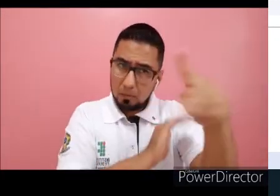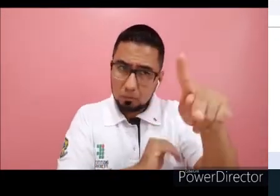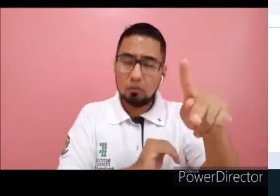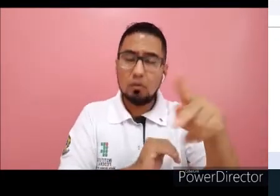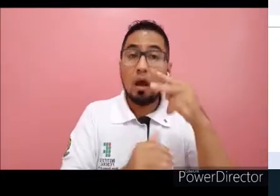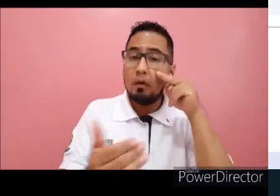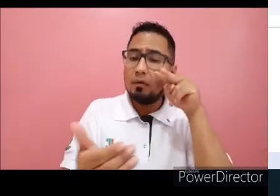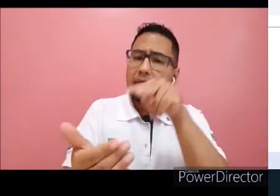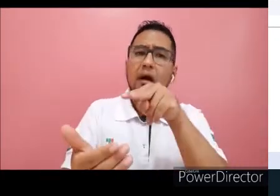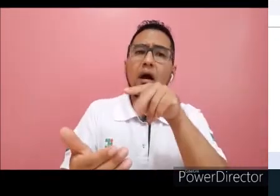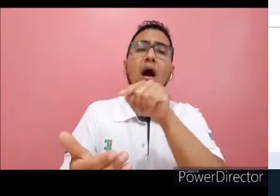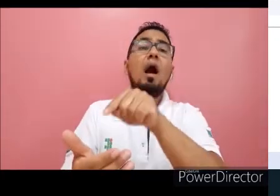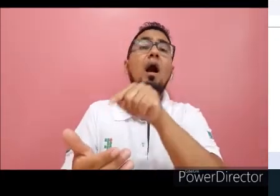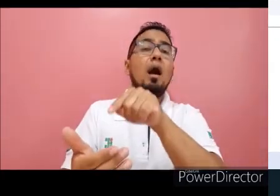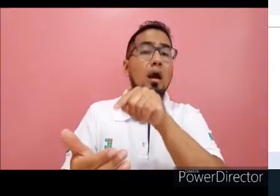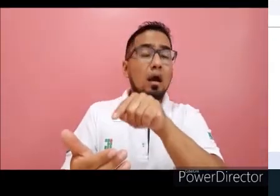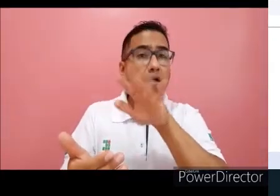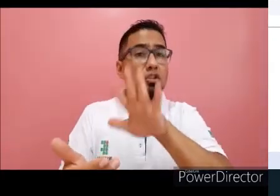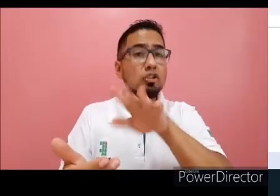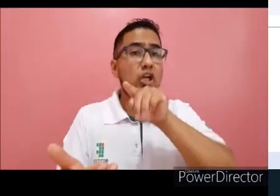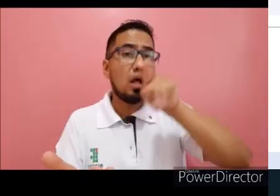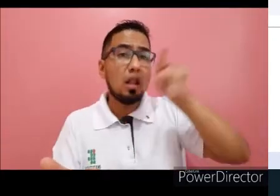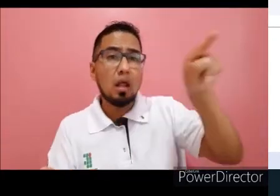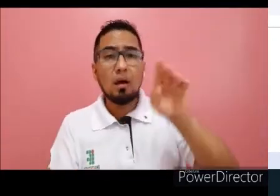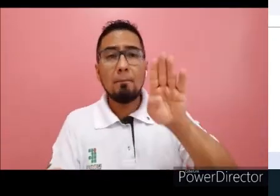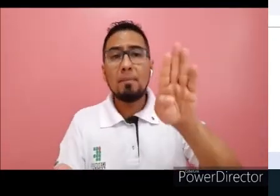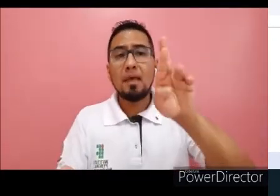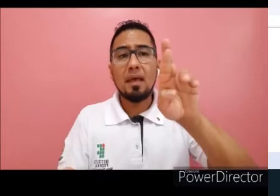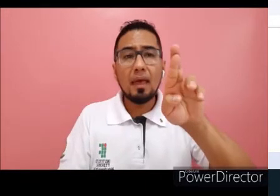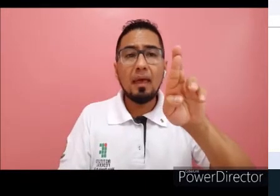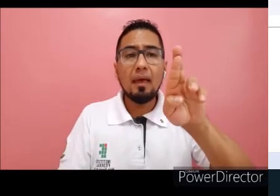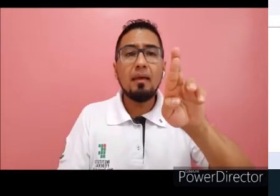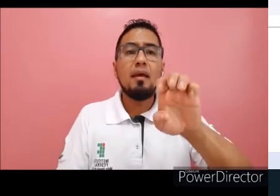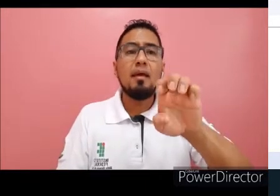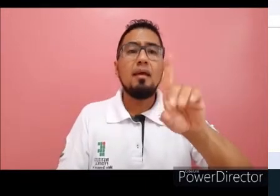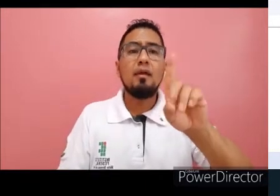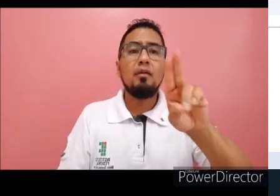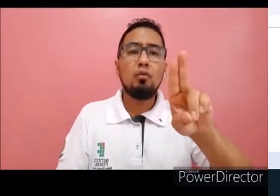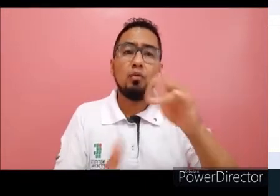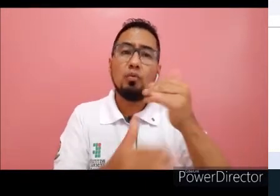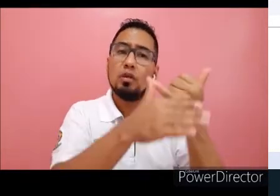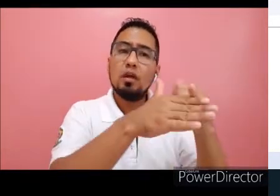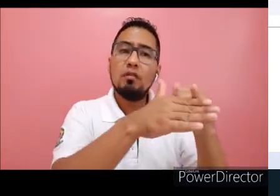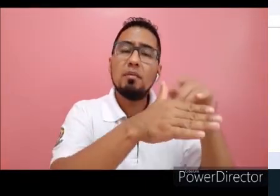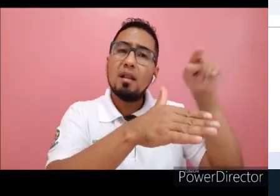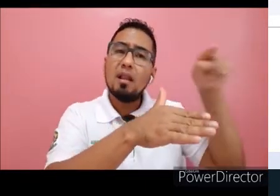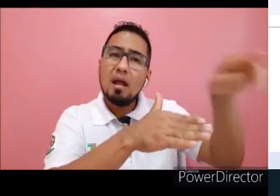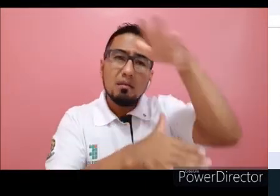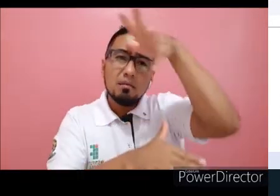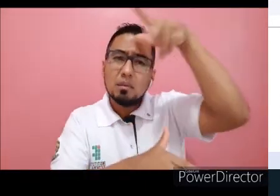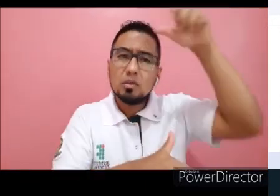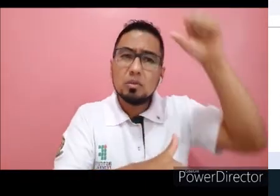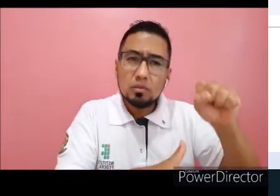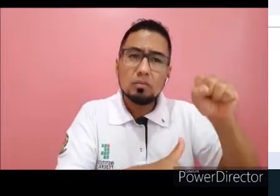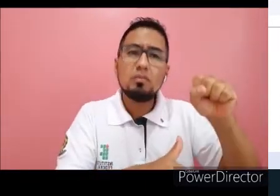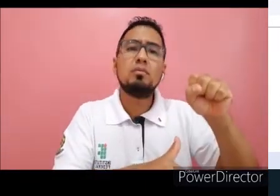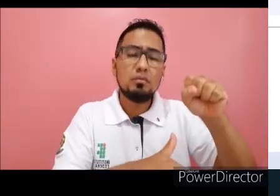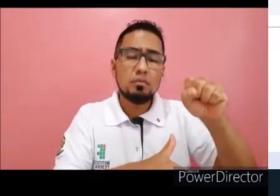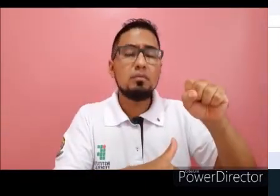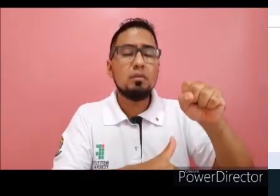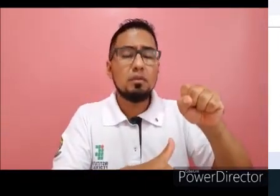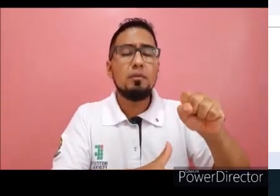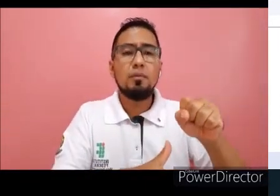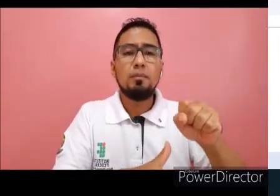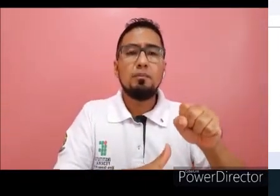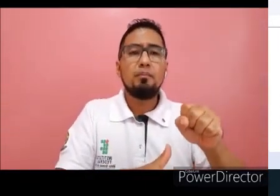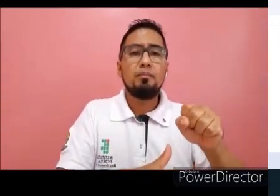verdade está criando uma biblioteca, ele vai ver, olha só, veio do BR Edu IFMS, veio lá do Instituto Federal de Mato Grosso do Sul.